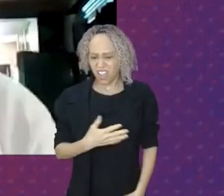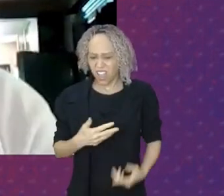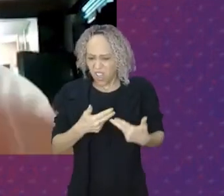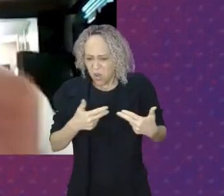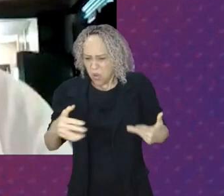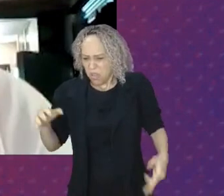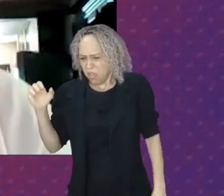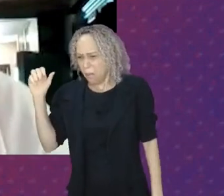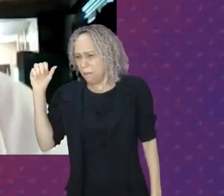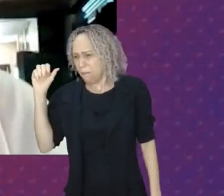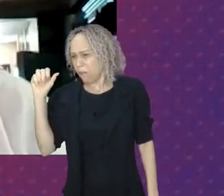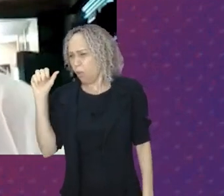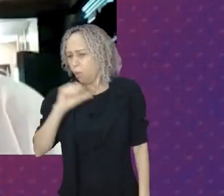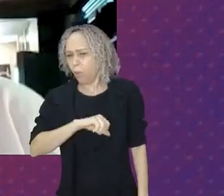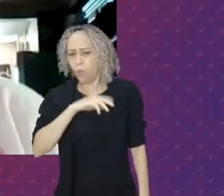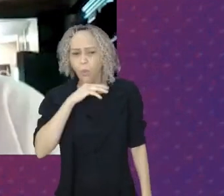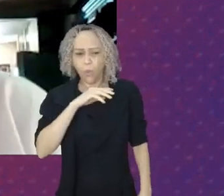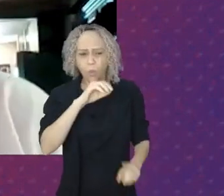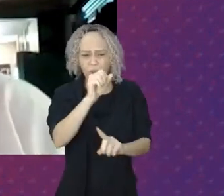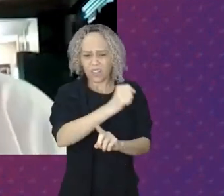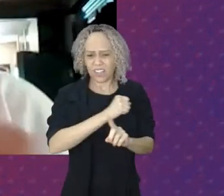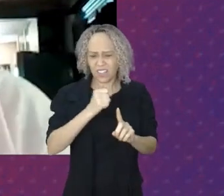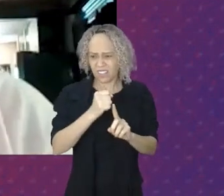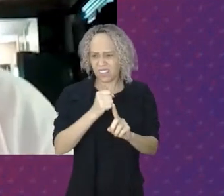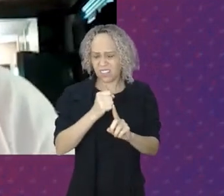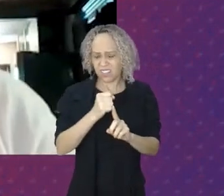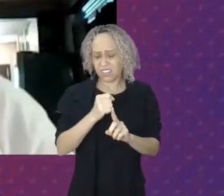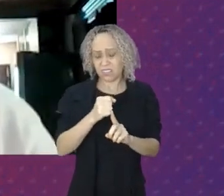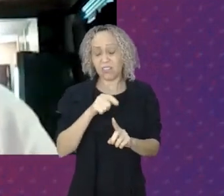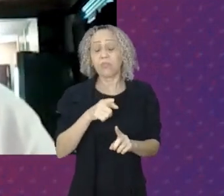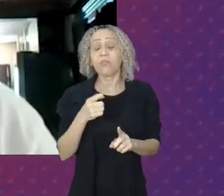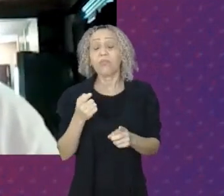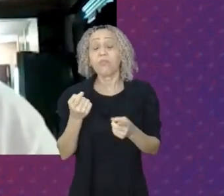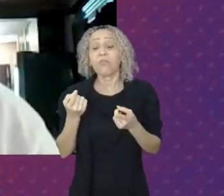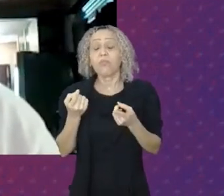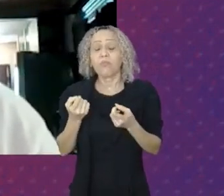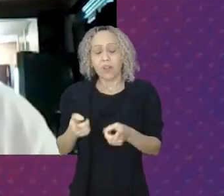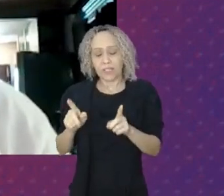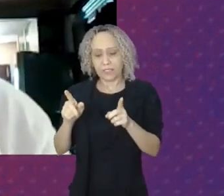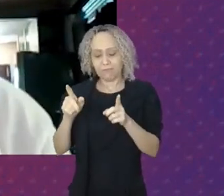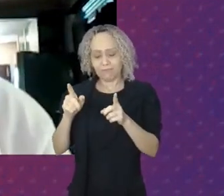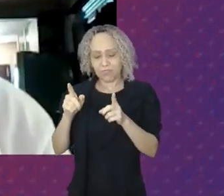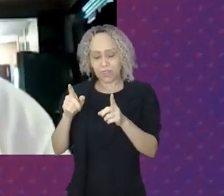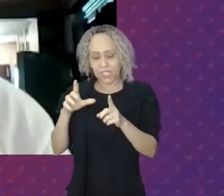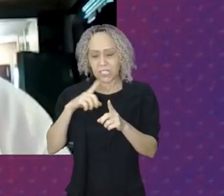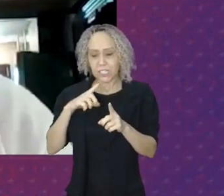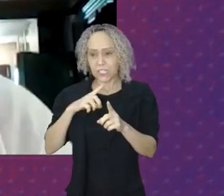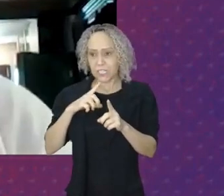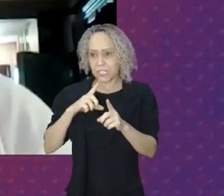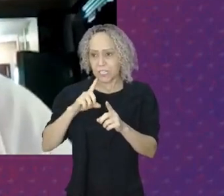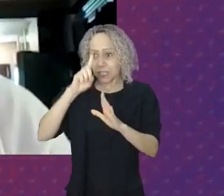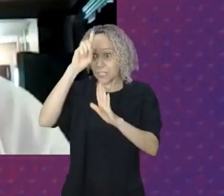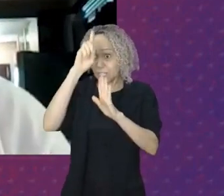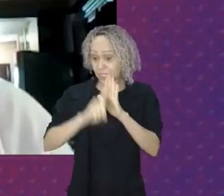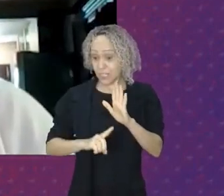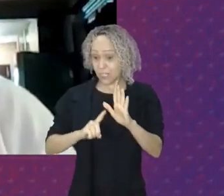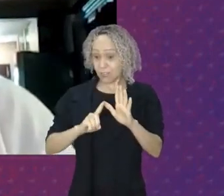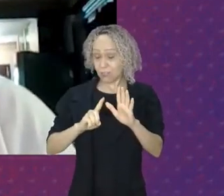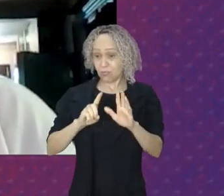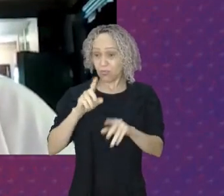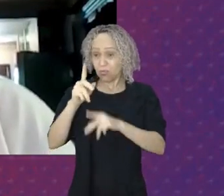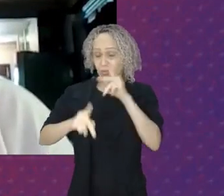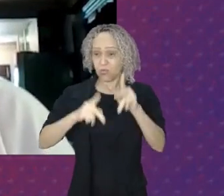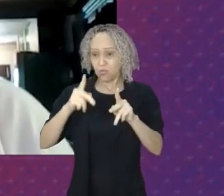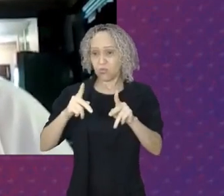públicas que realmente efetivem os direitos dessa população, é o mínimo que nós temos que fazer